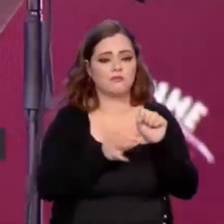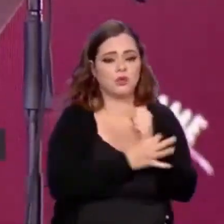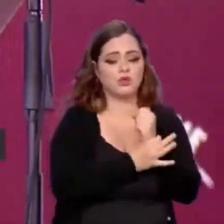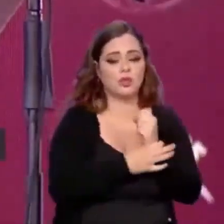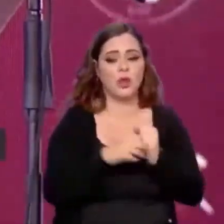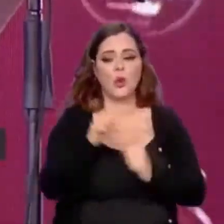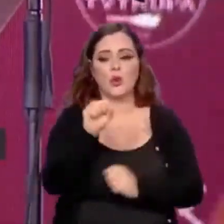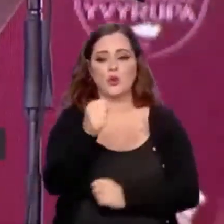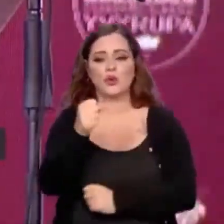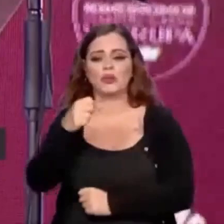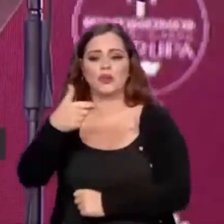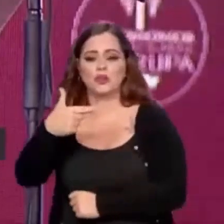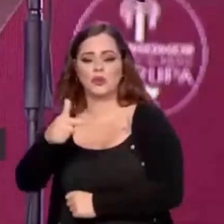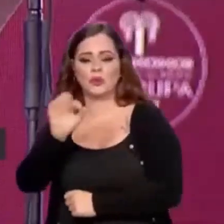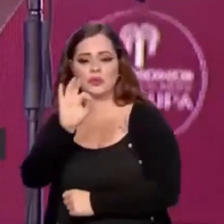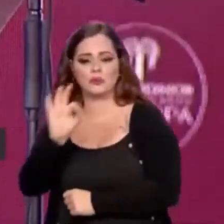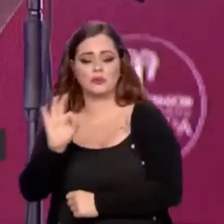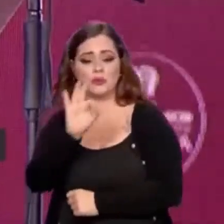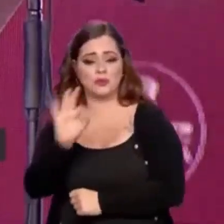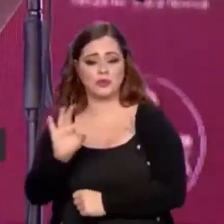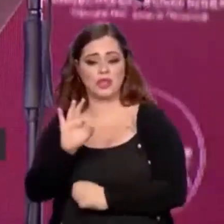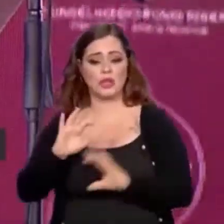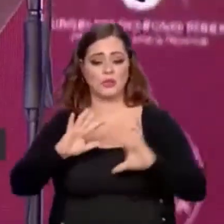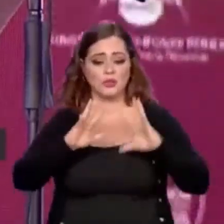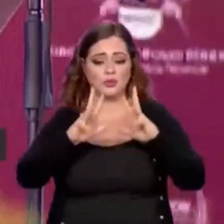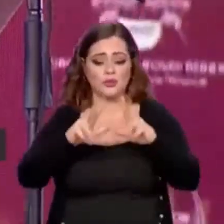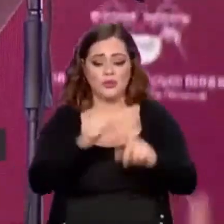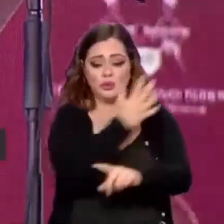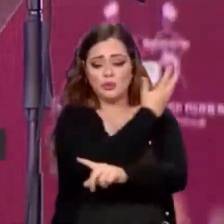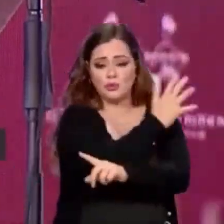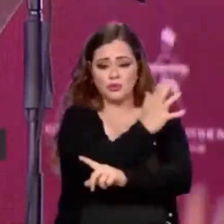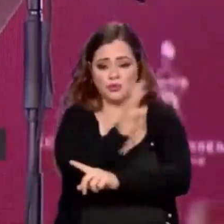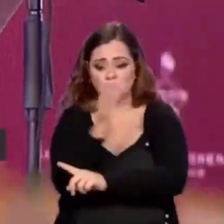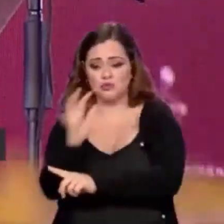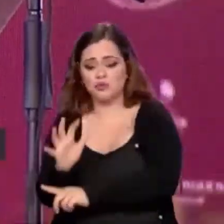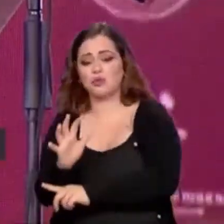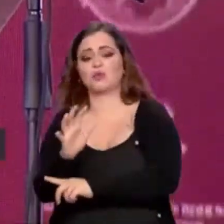82% da biodiversidade do mundo.